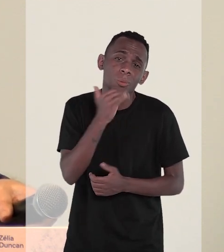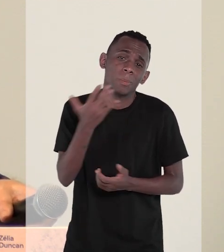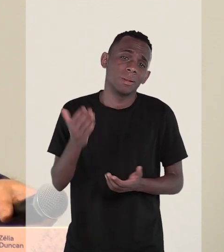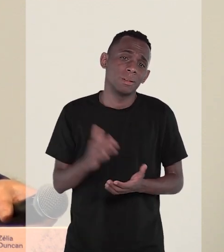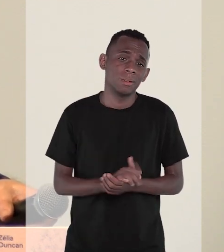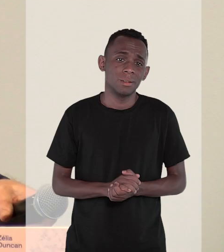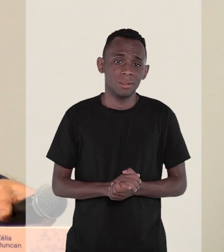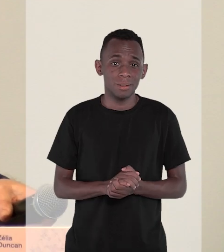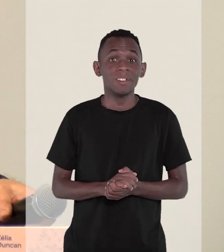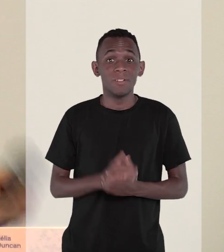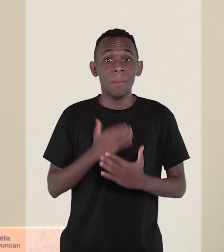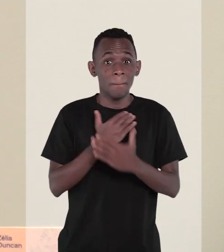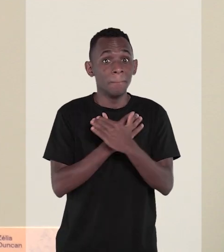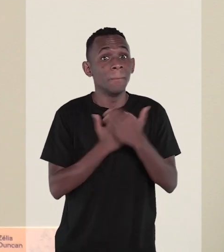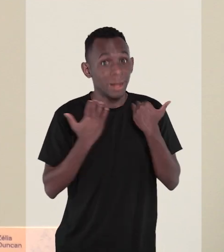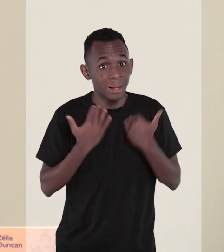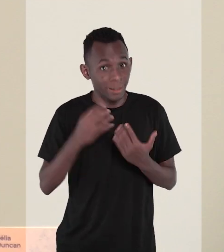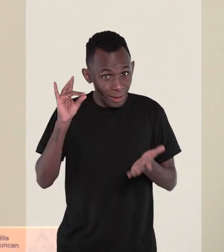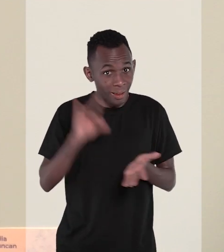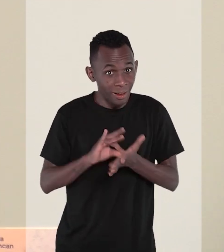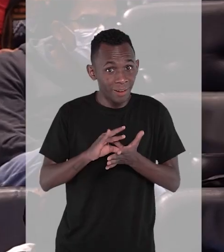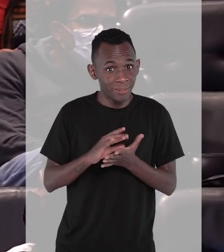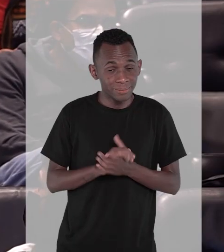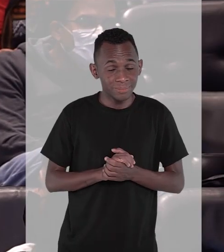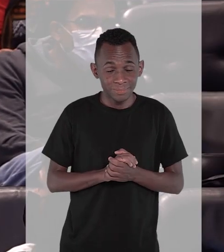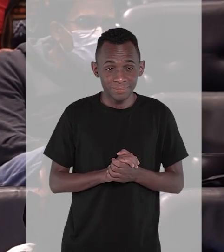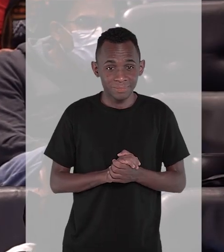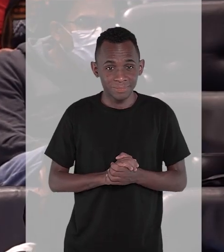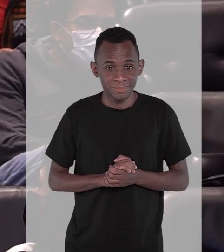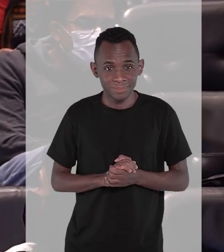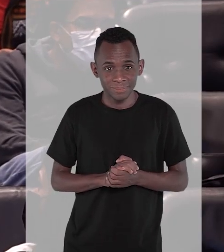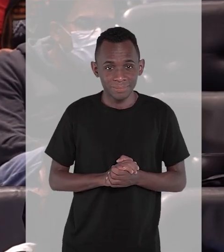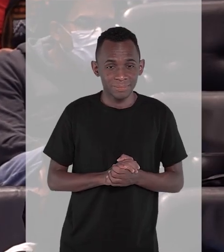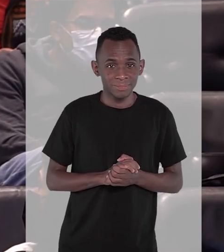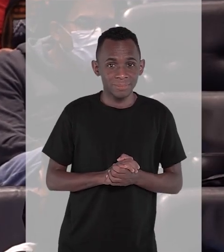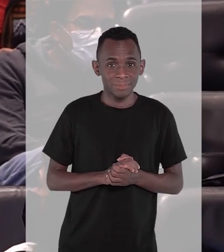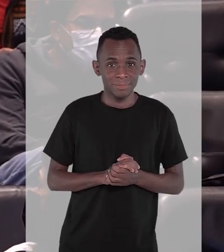vendo? Ela vai me matar mesmo. Vocês estão pensando que não? Vai.